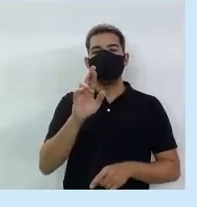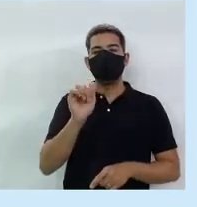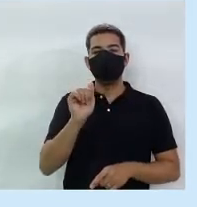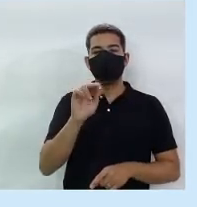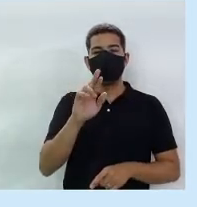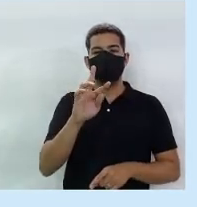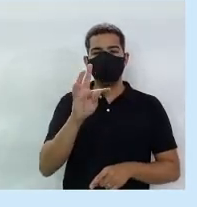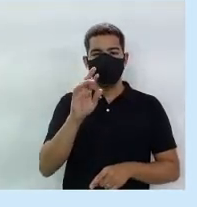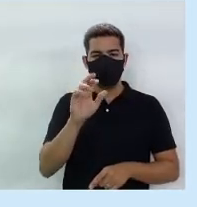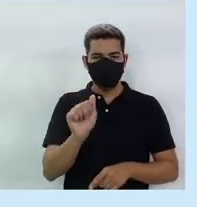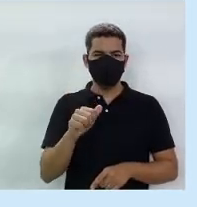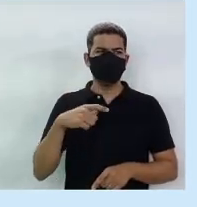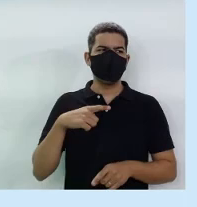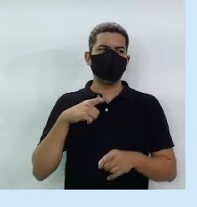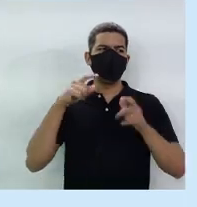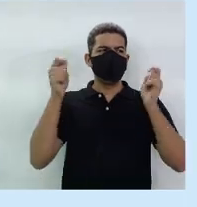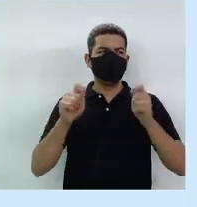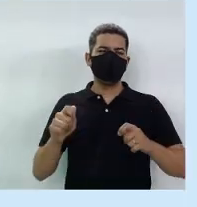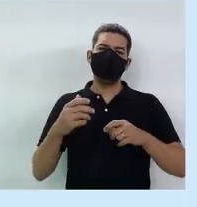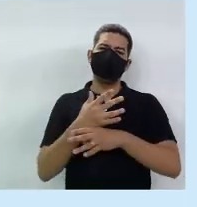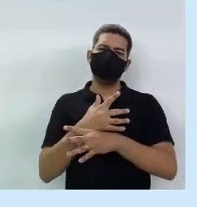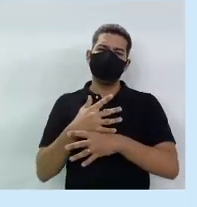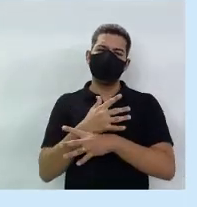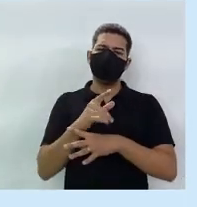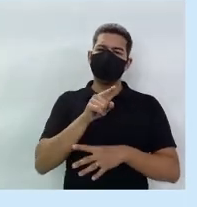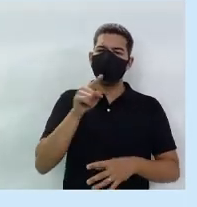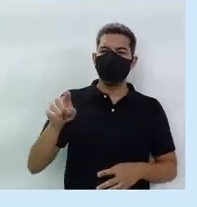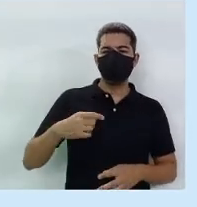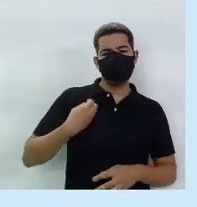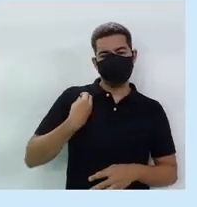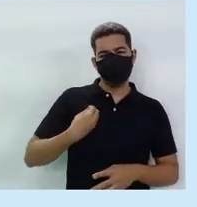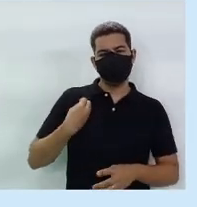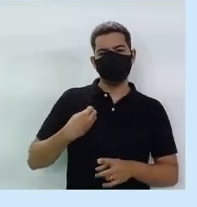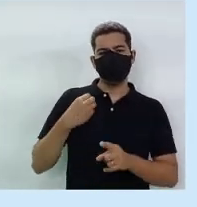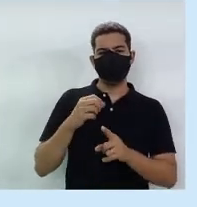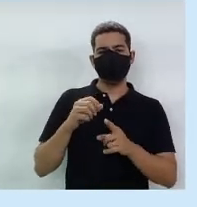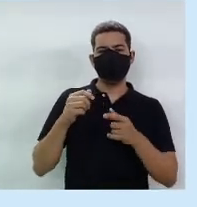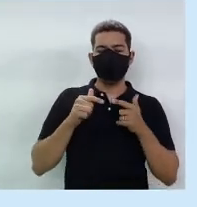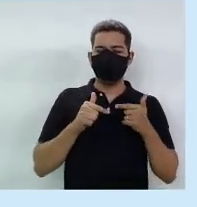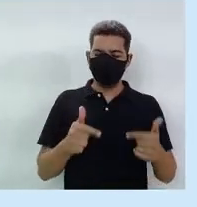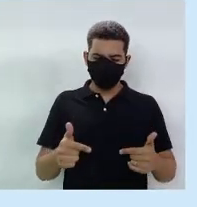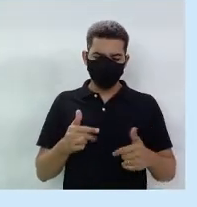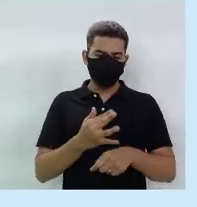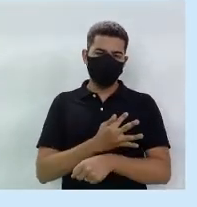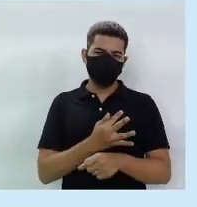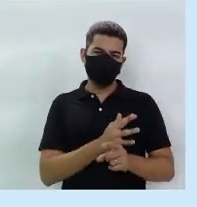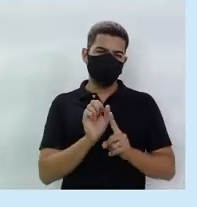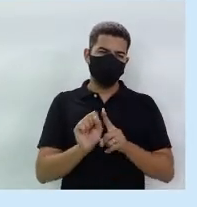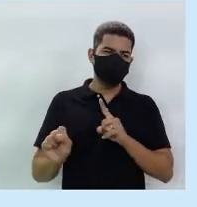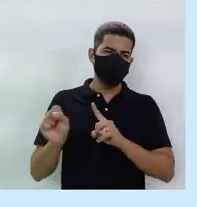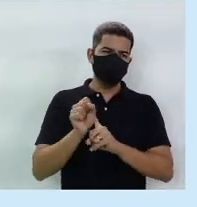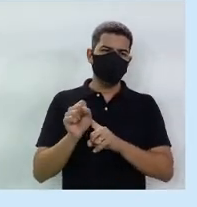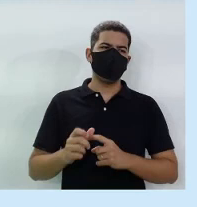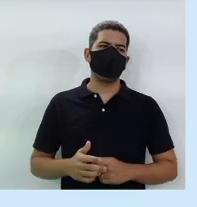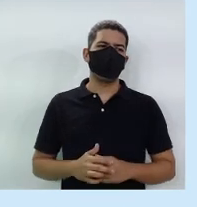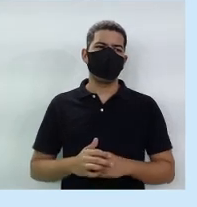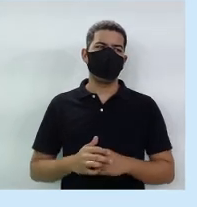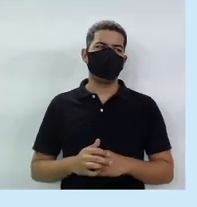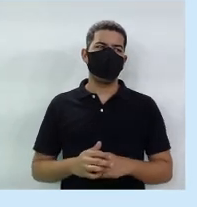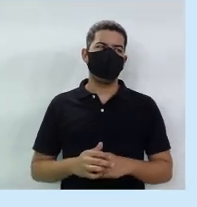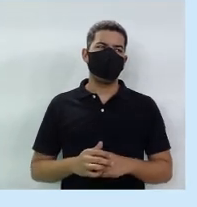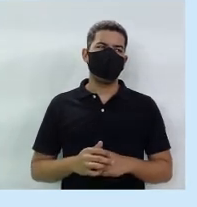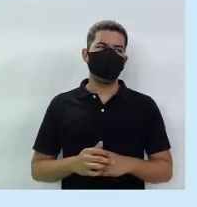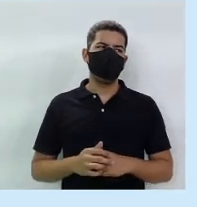arte urbana, a arte como resistência social. Essa arte resistência social vai